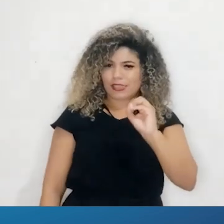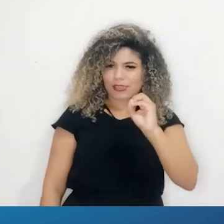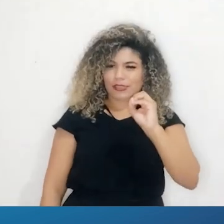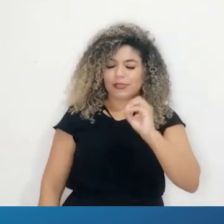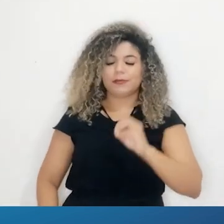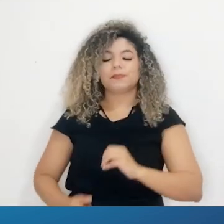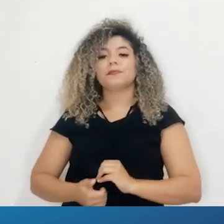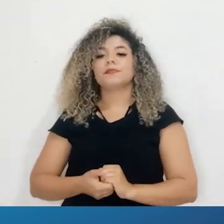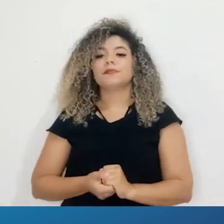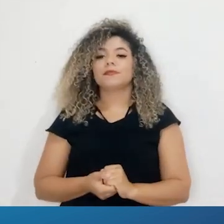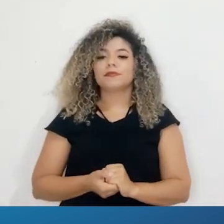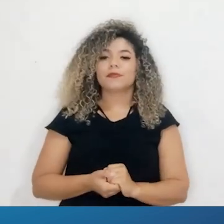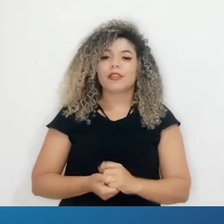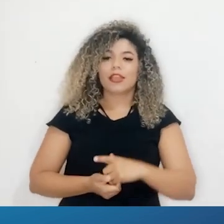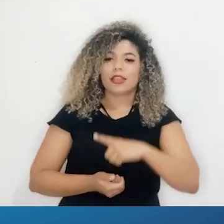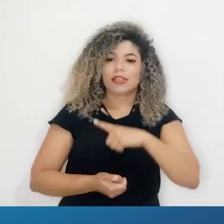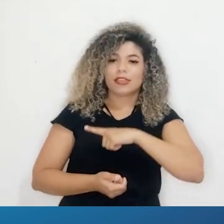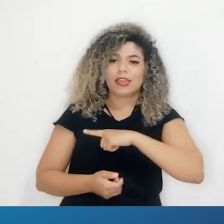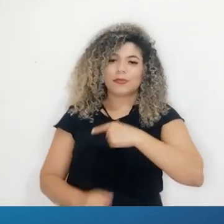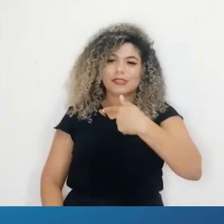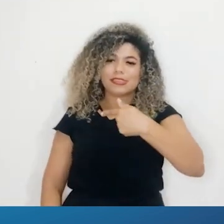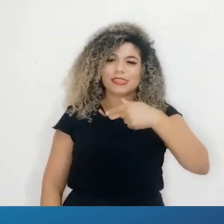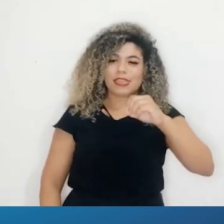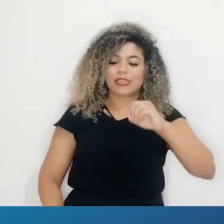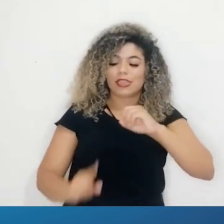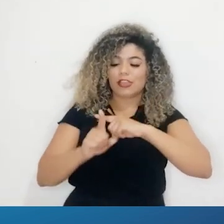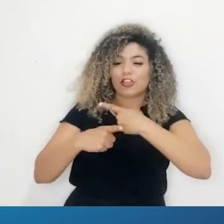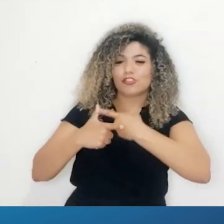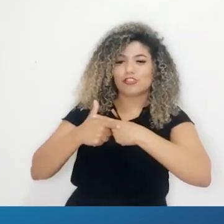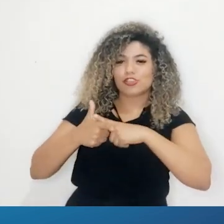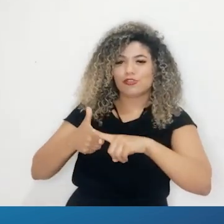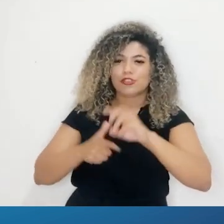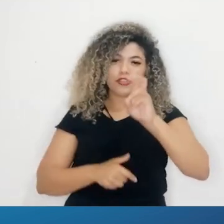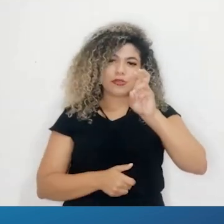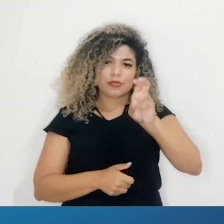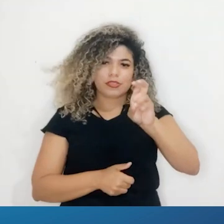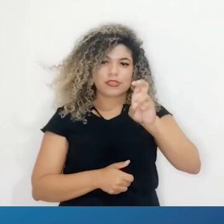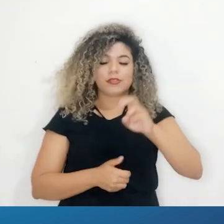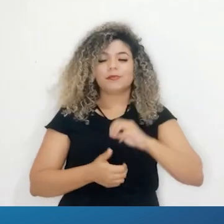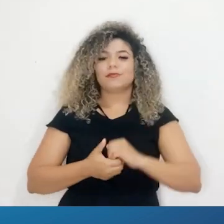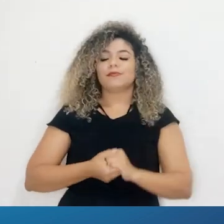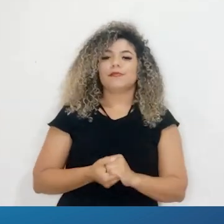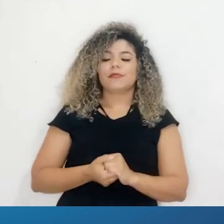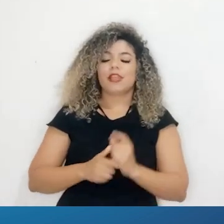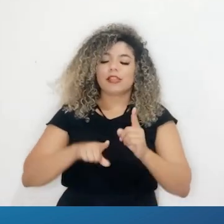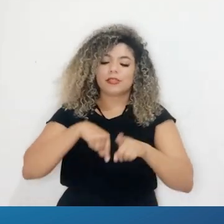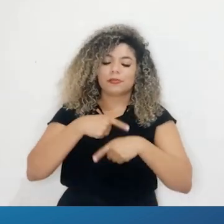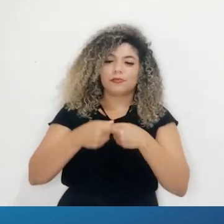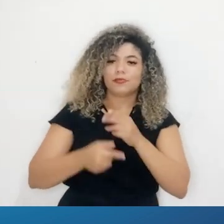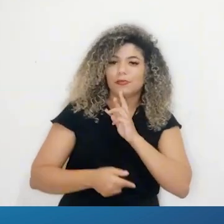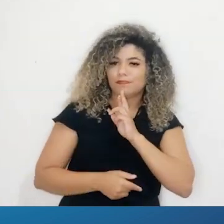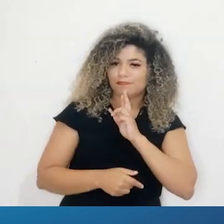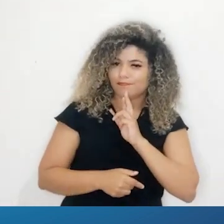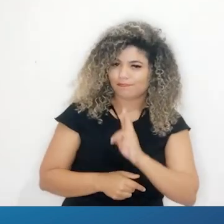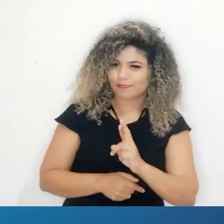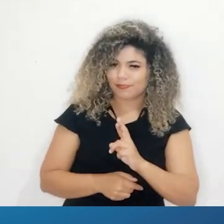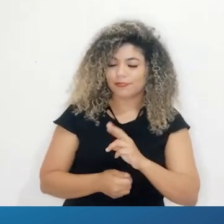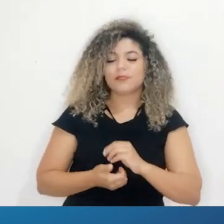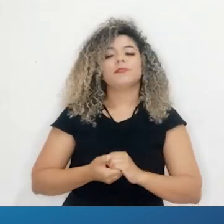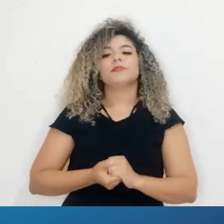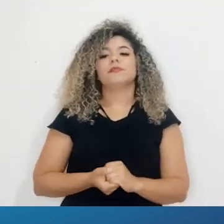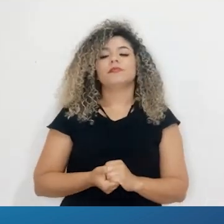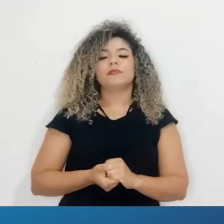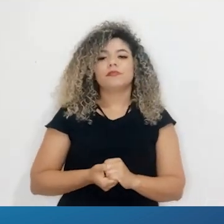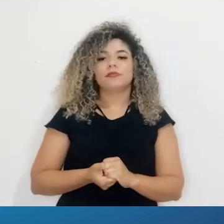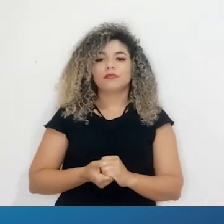70 então teremos 70 di por 5 ao efetuarmos essa divisão 70 di